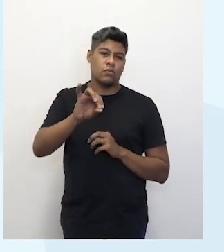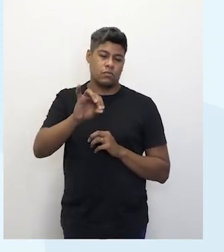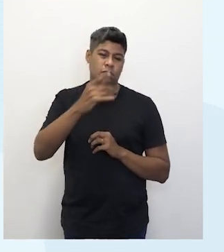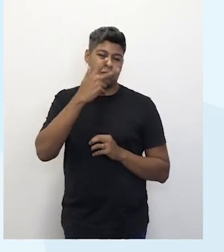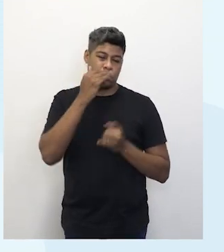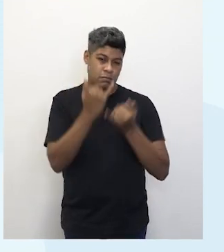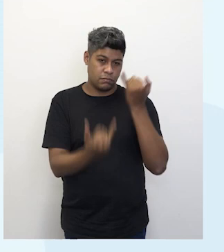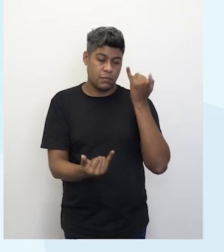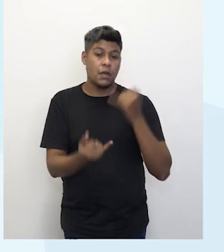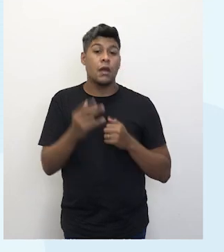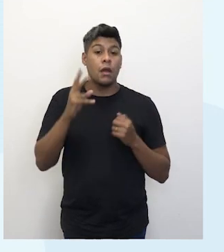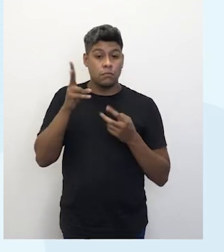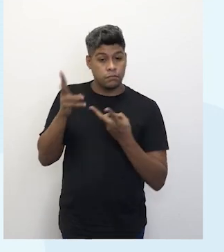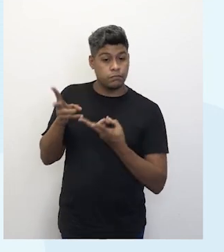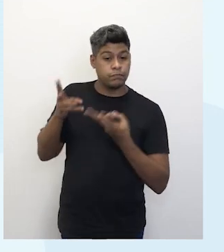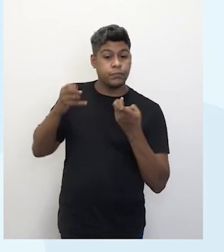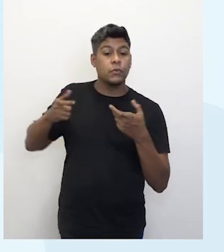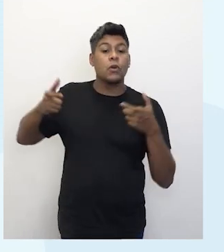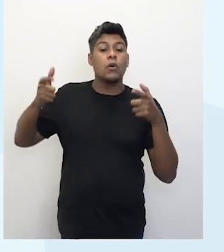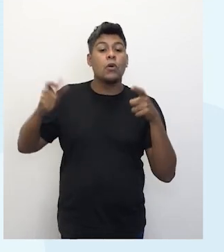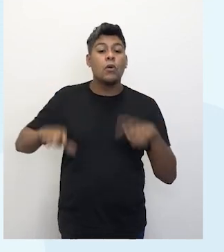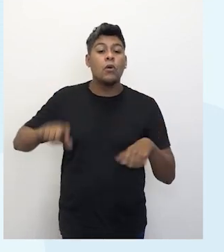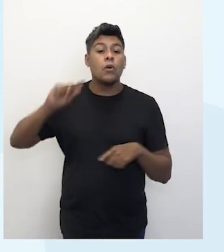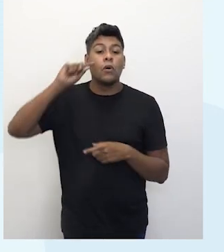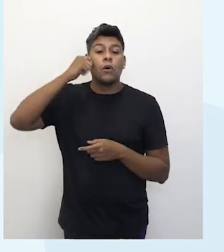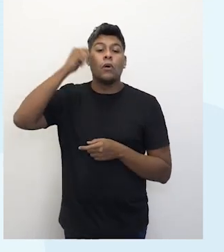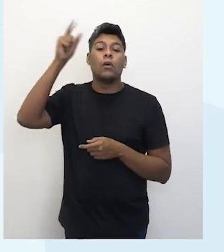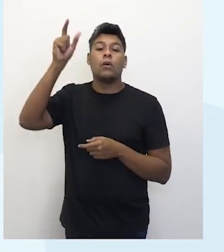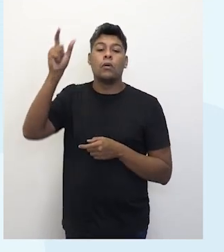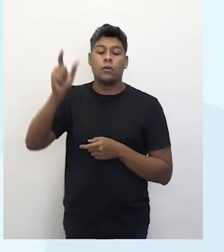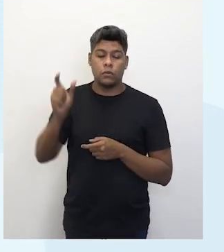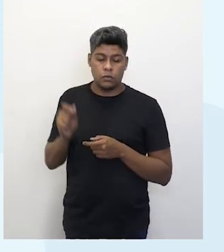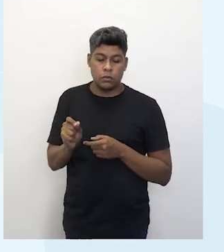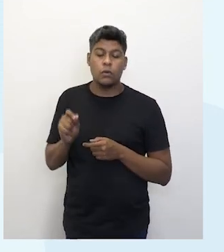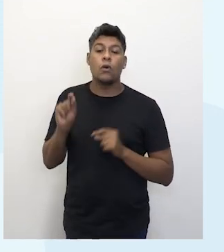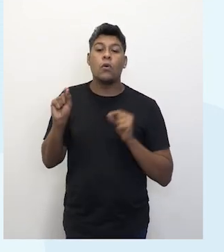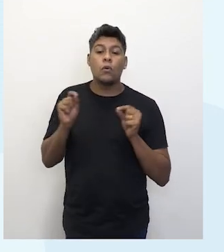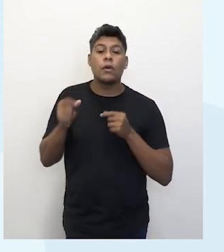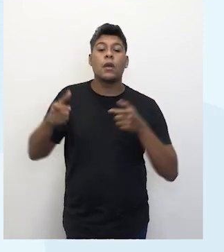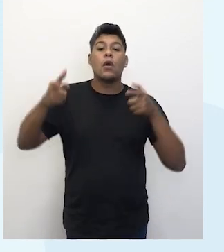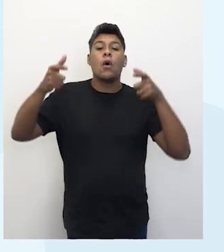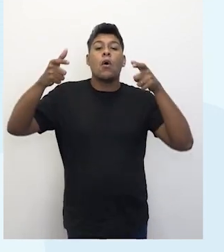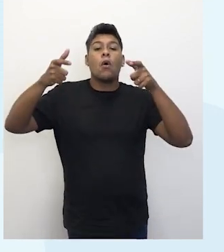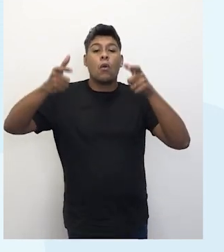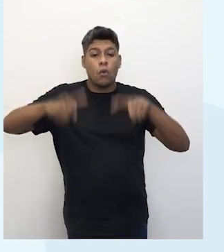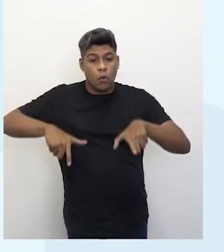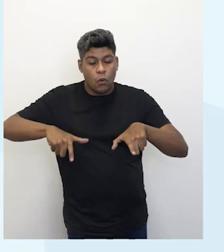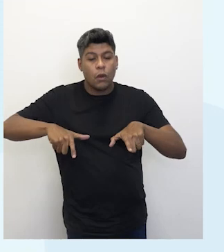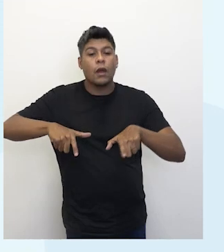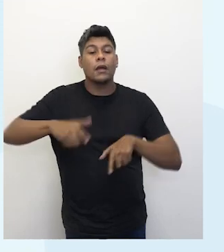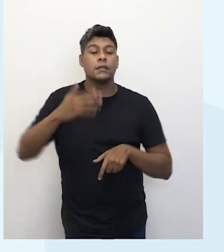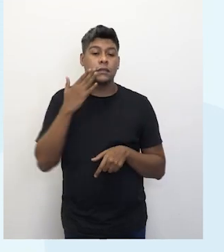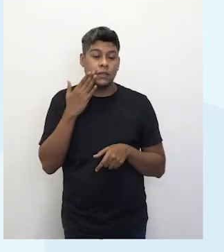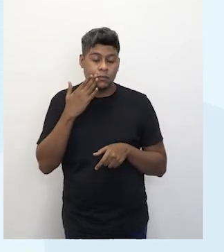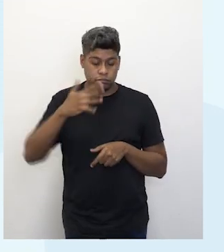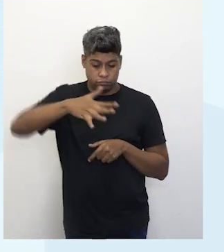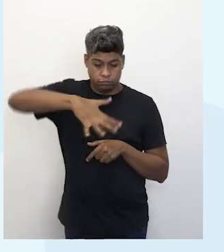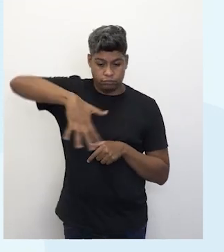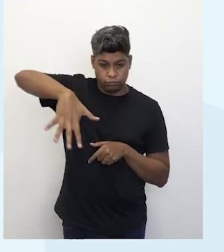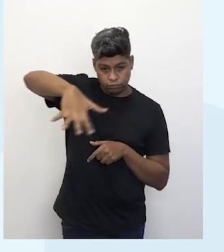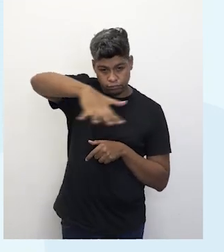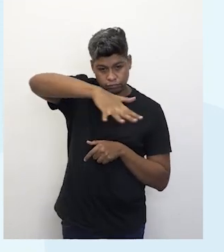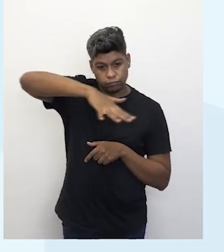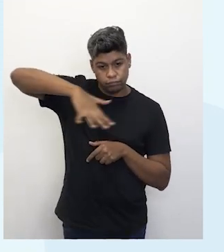é o que a gente observa na localização do continente africano no território né boa parte do seu território